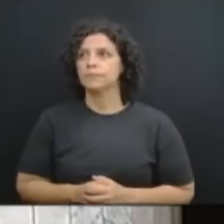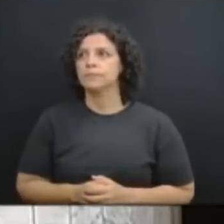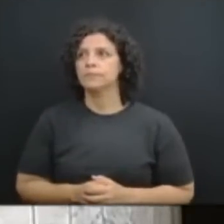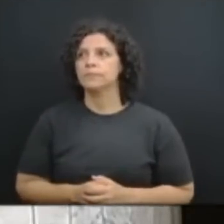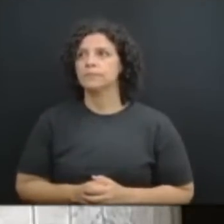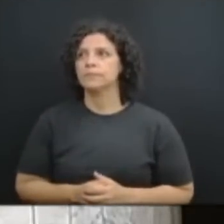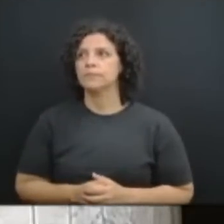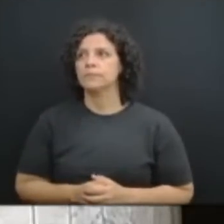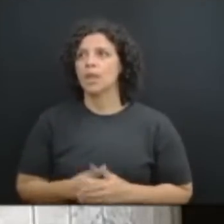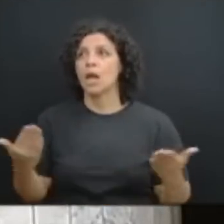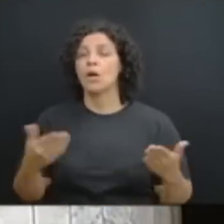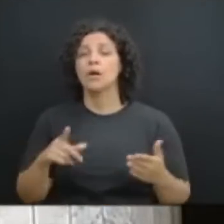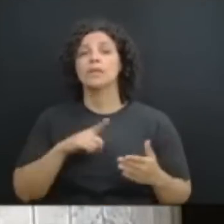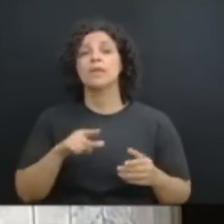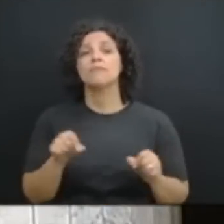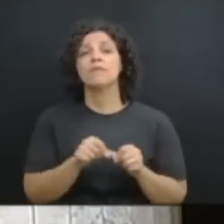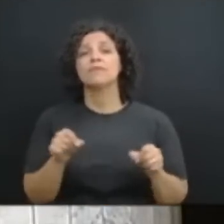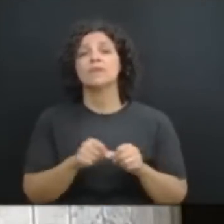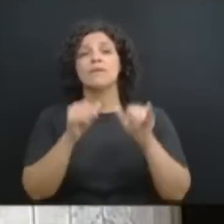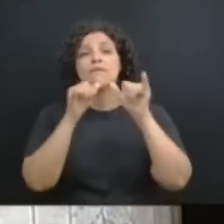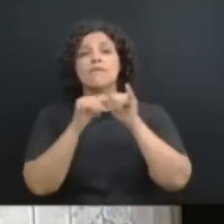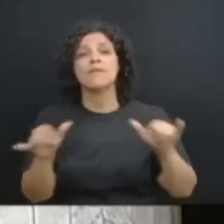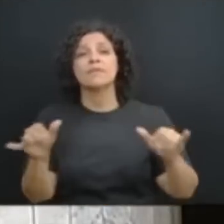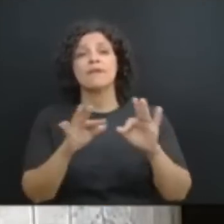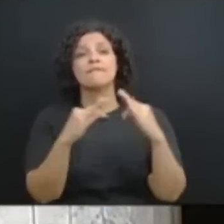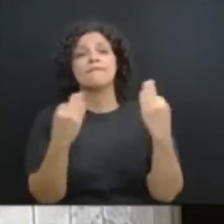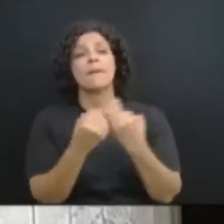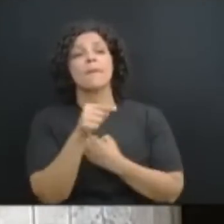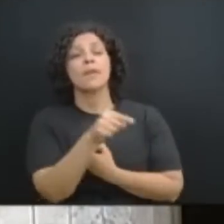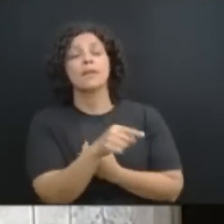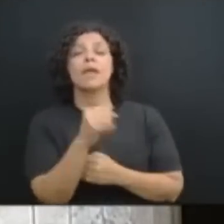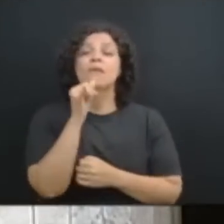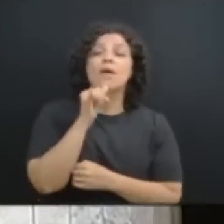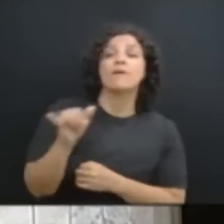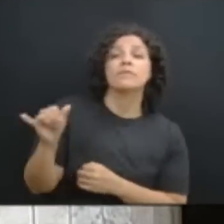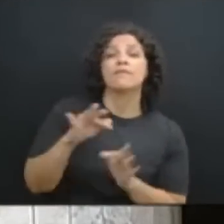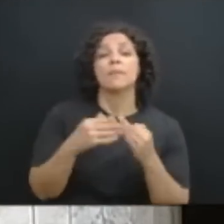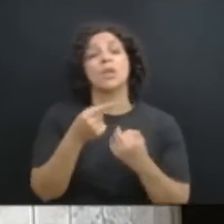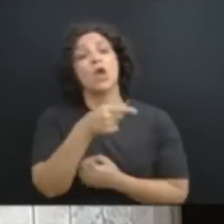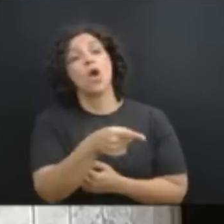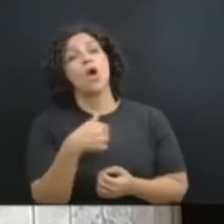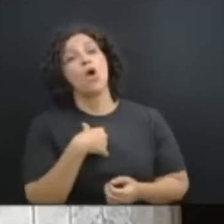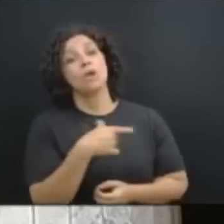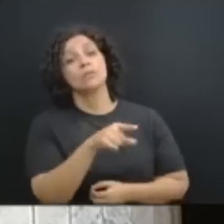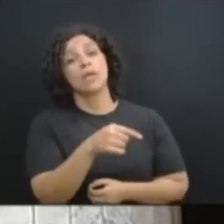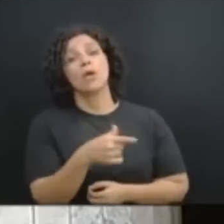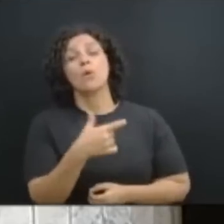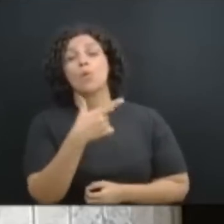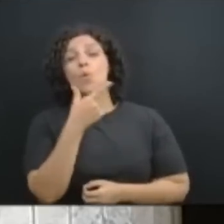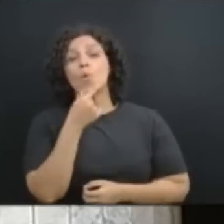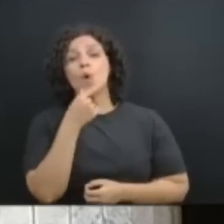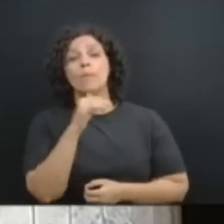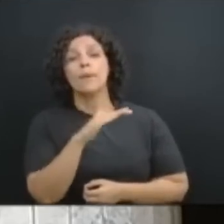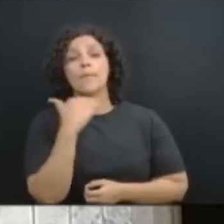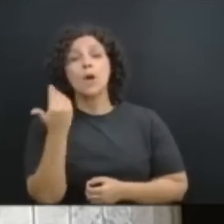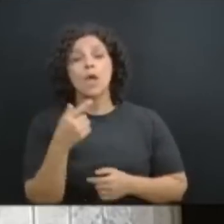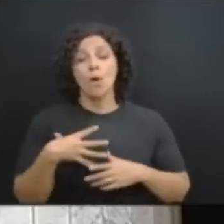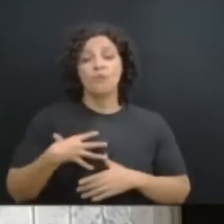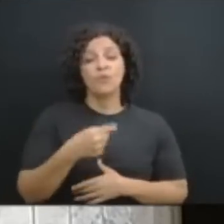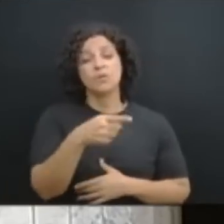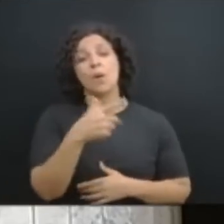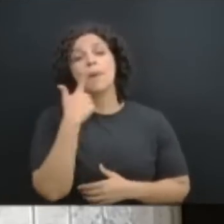Quem enviará essa notícia aos seus familiares, aos seus descendentes, aos seus ascendentes?